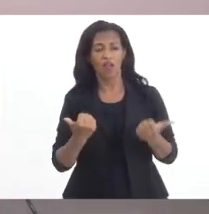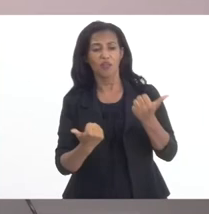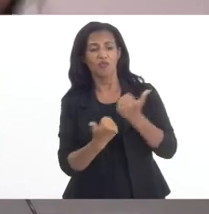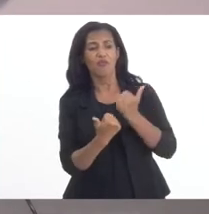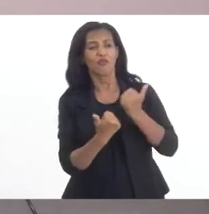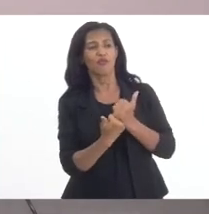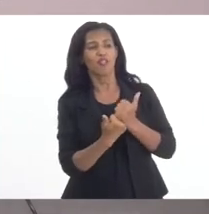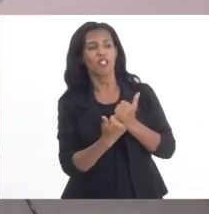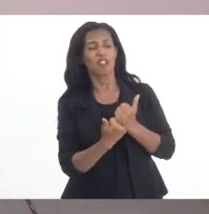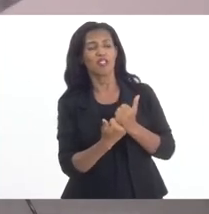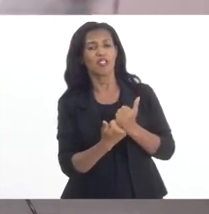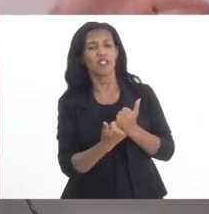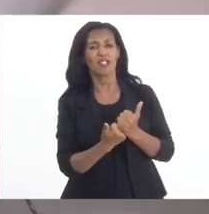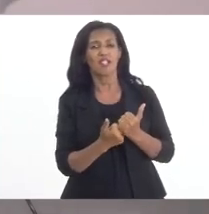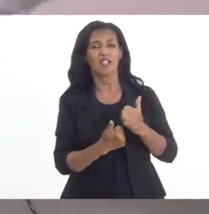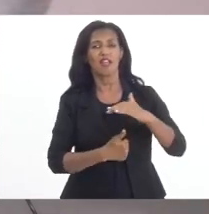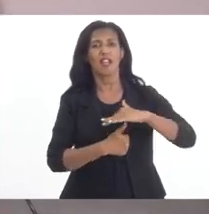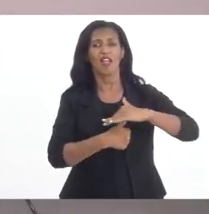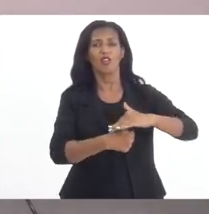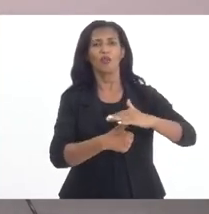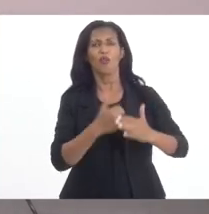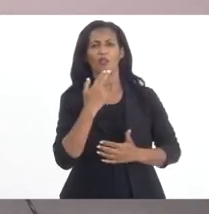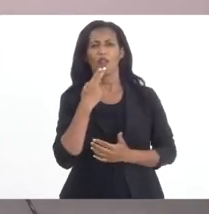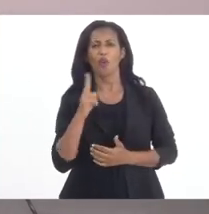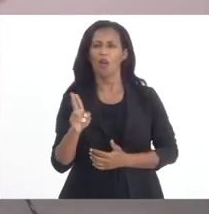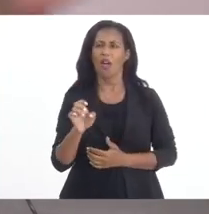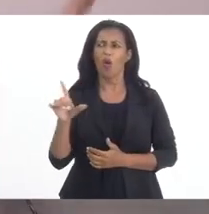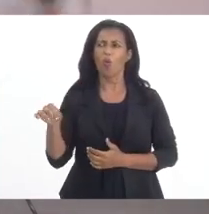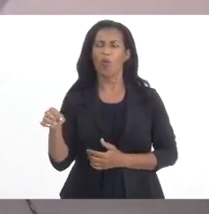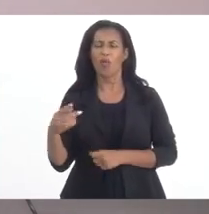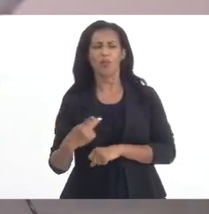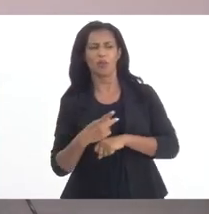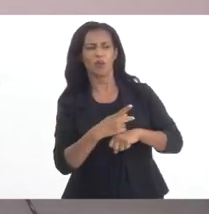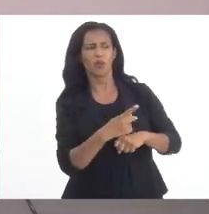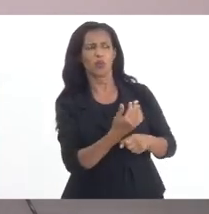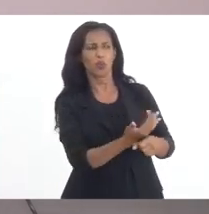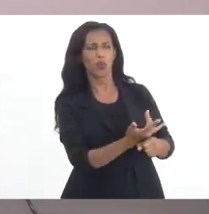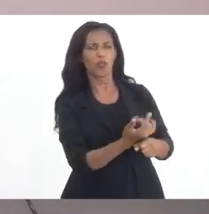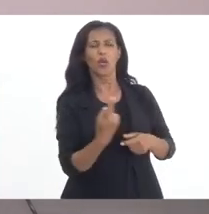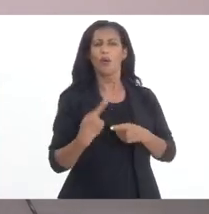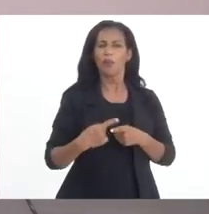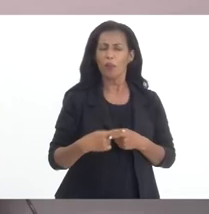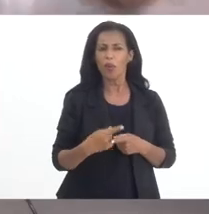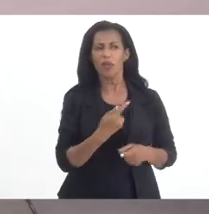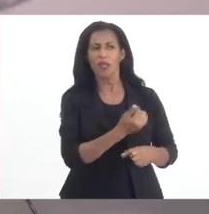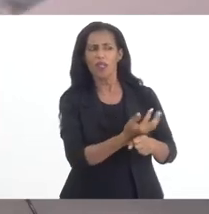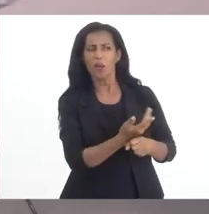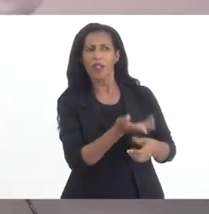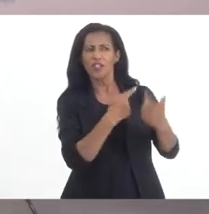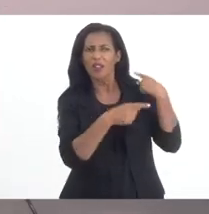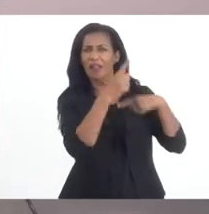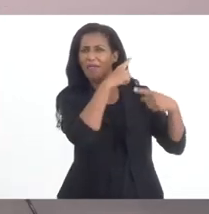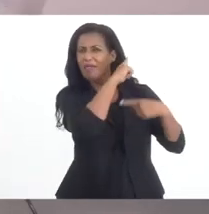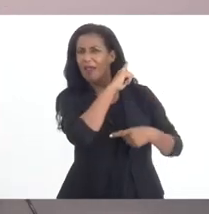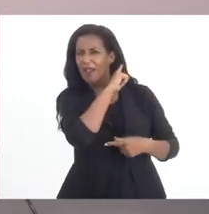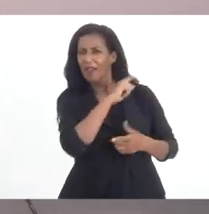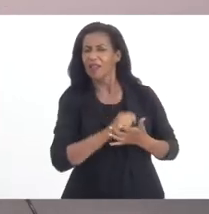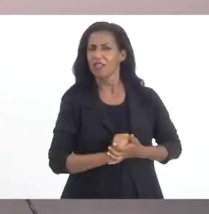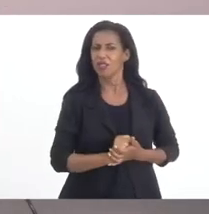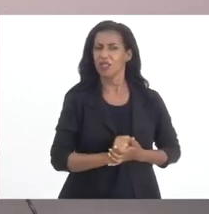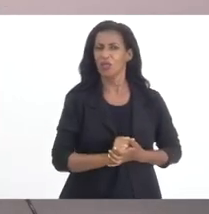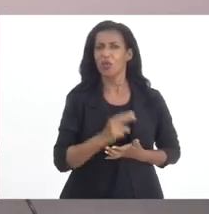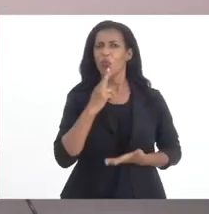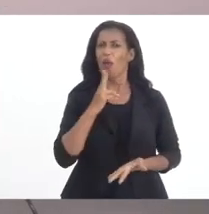não, fomos a UESO que procurou o UERJ. Ué, se a UESO procurou o UERJ, por que que a UERJ lá atrás,